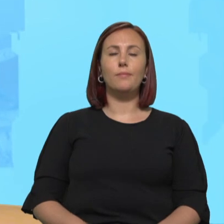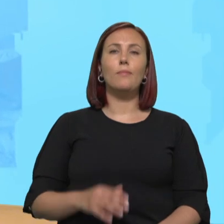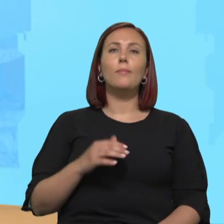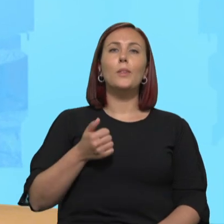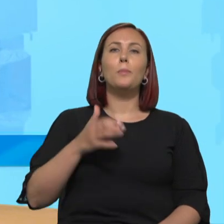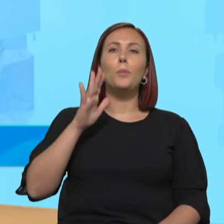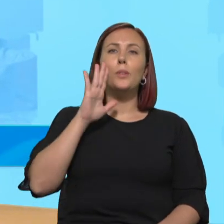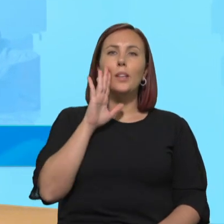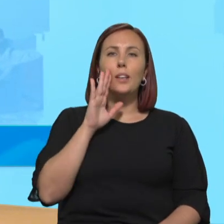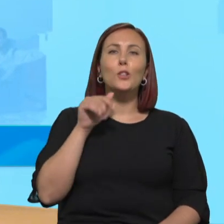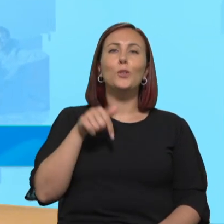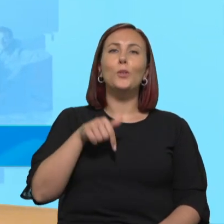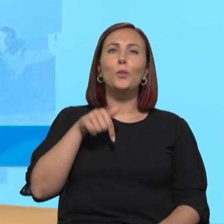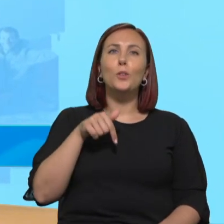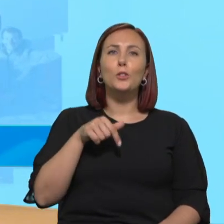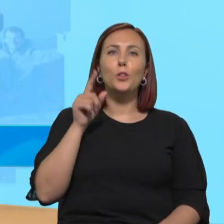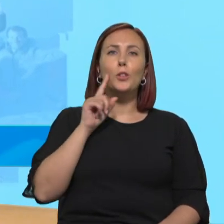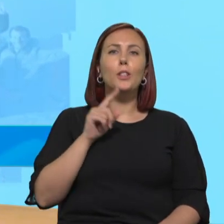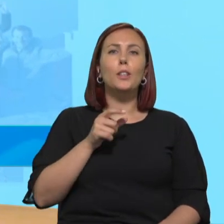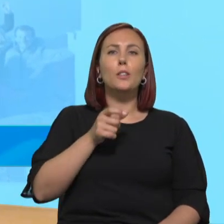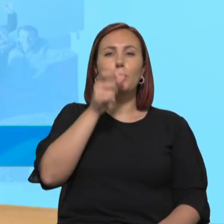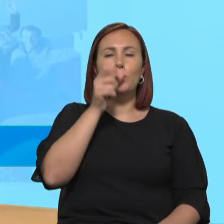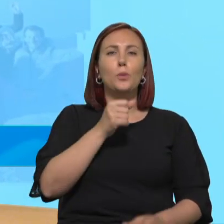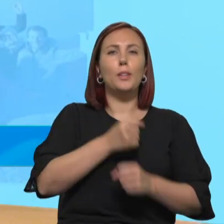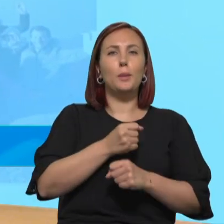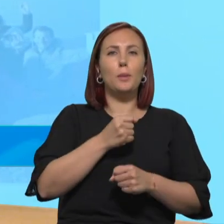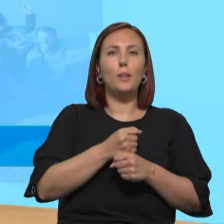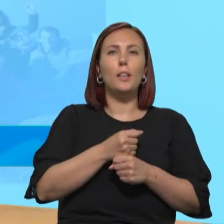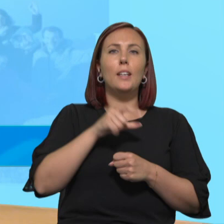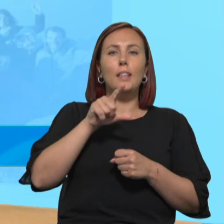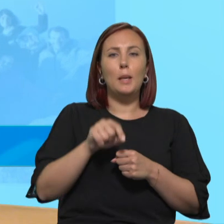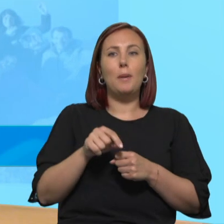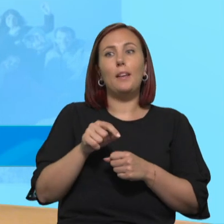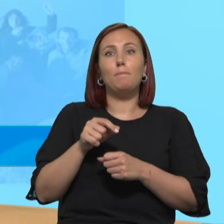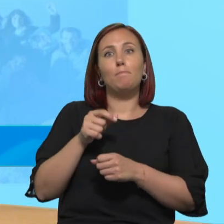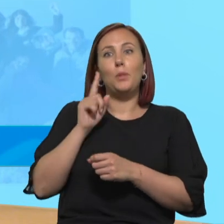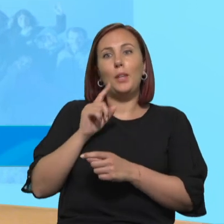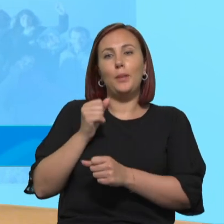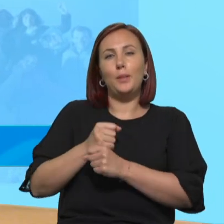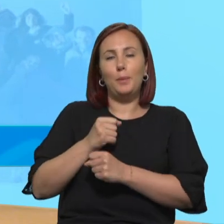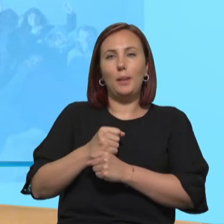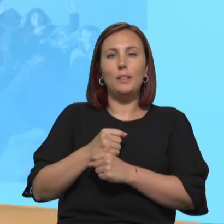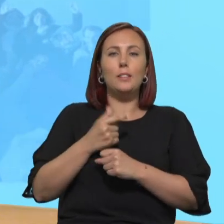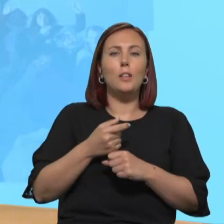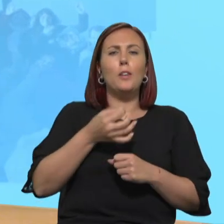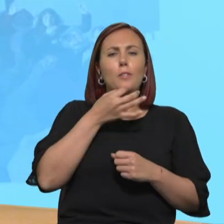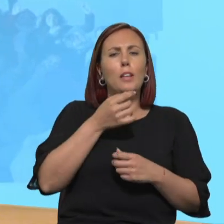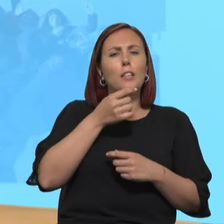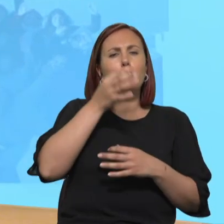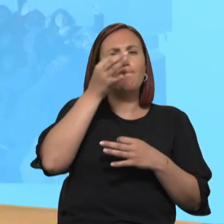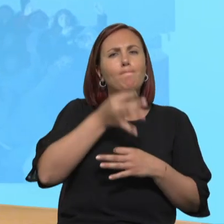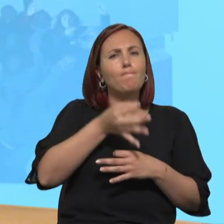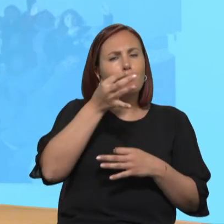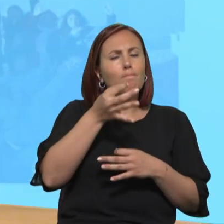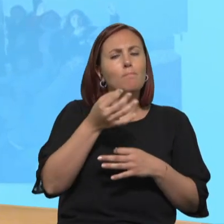Olá, muito boa tarde. Hoje é o Dia do Trabalhador e de trabalho. Vamos falar da dignidade com que ele